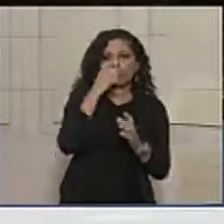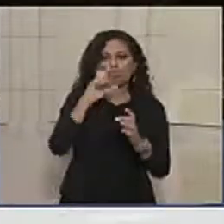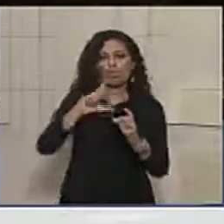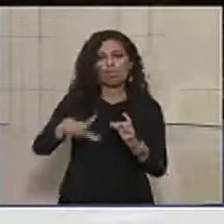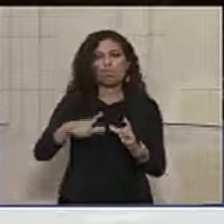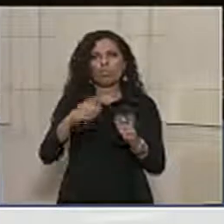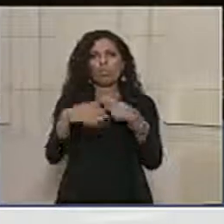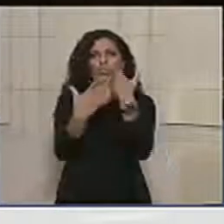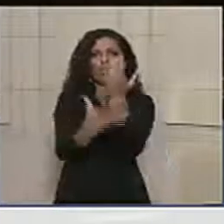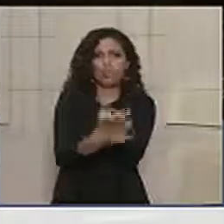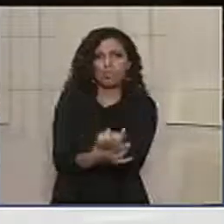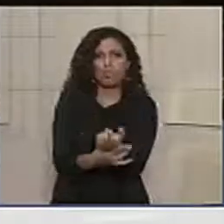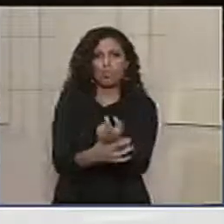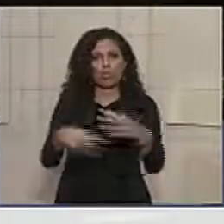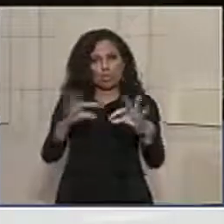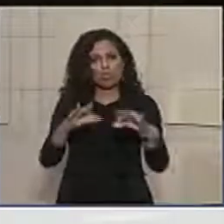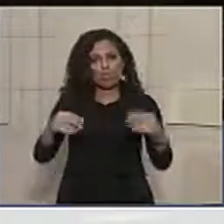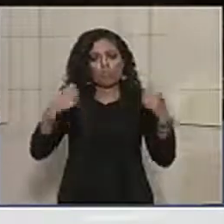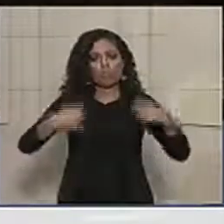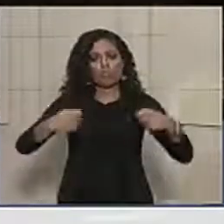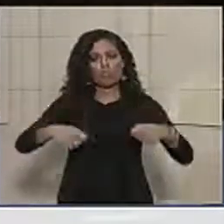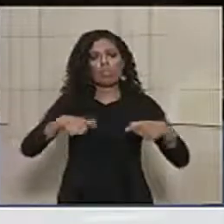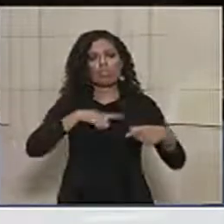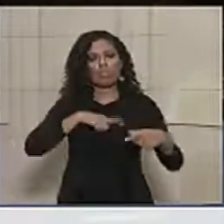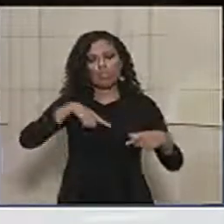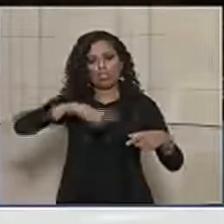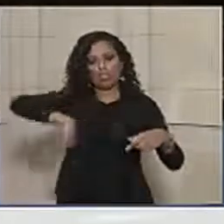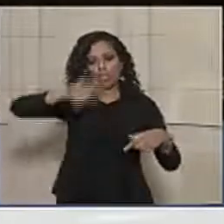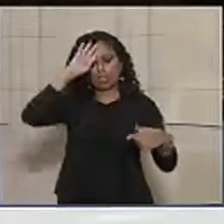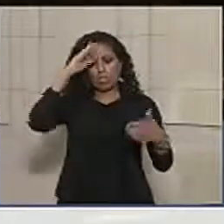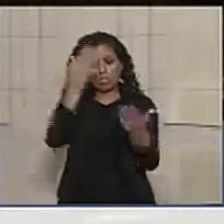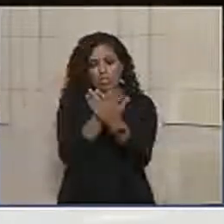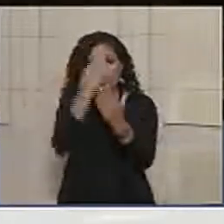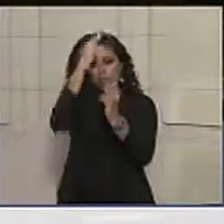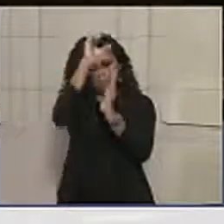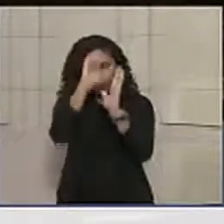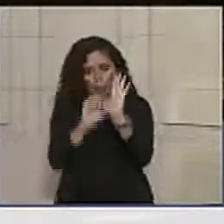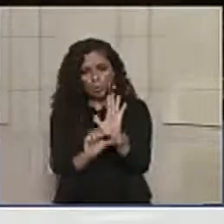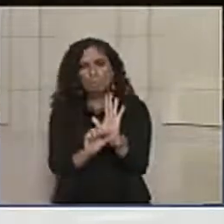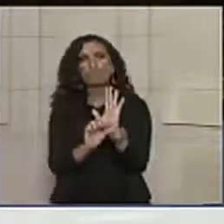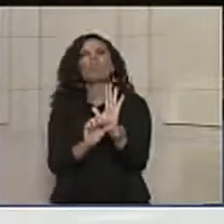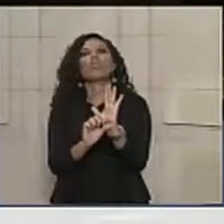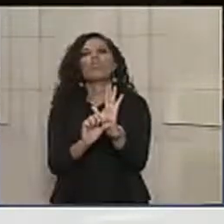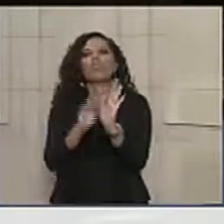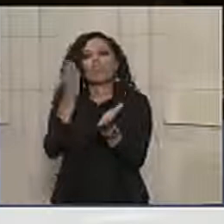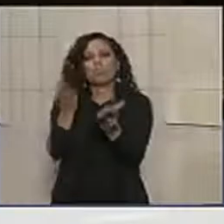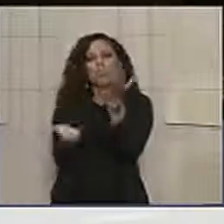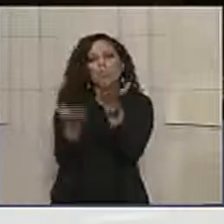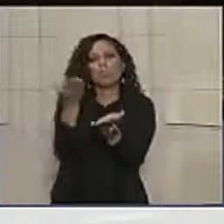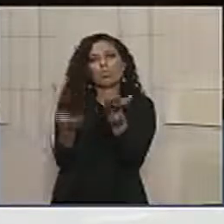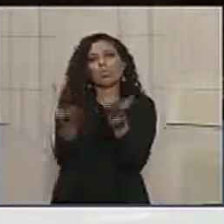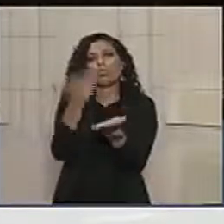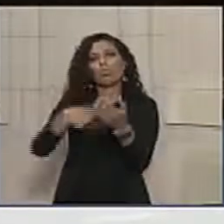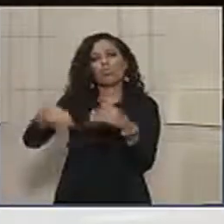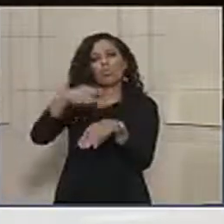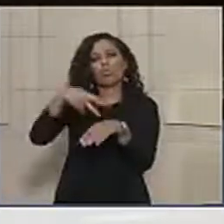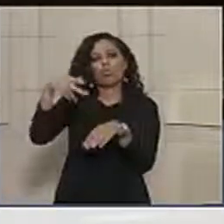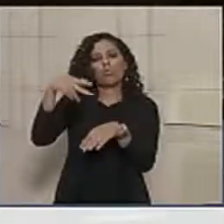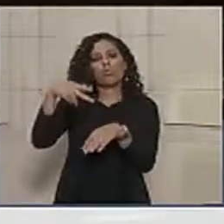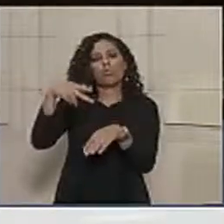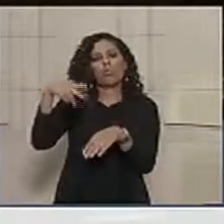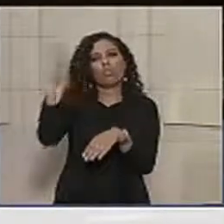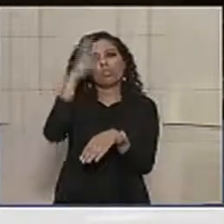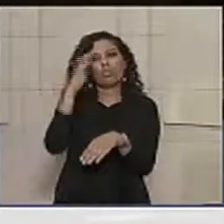e segurança pública. Acreditamos na redução das profundas desigualdades do nosso país, que infelizmente